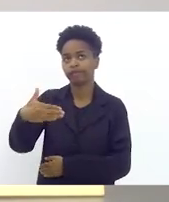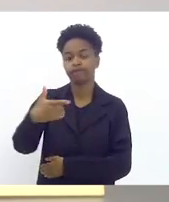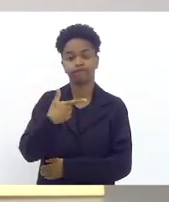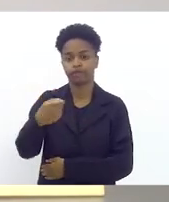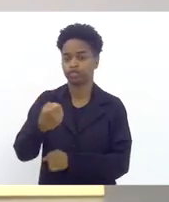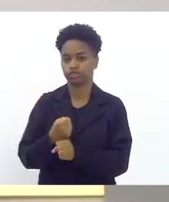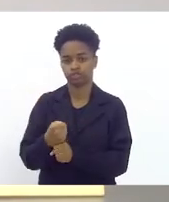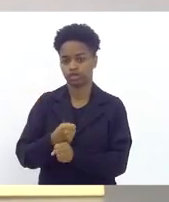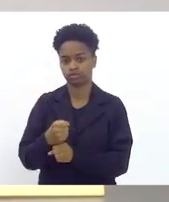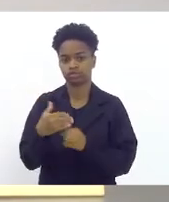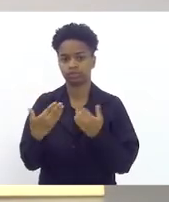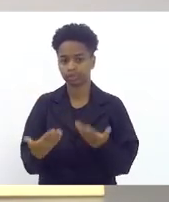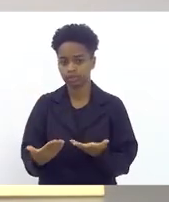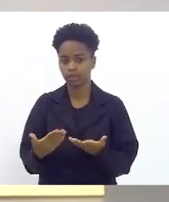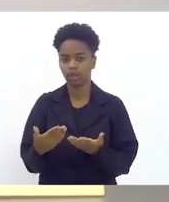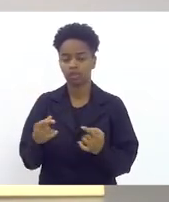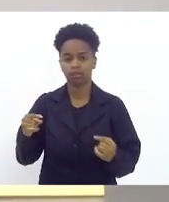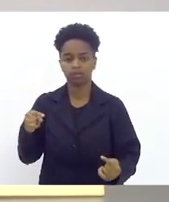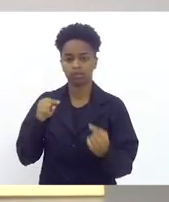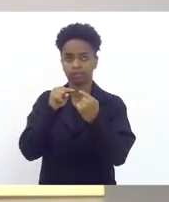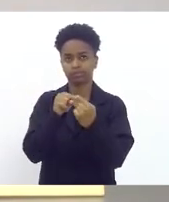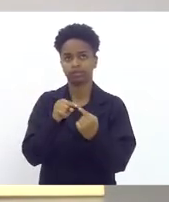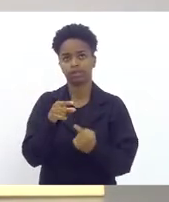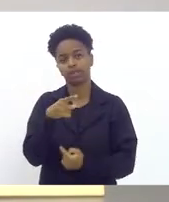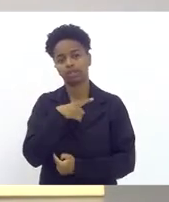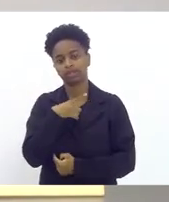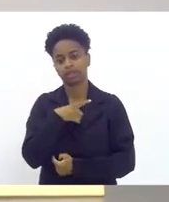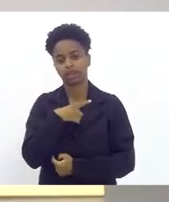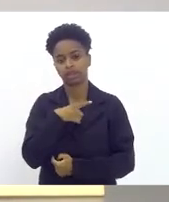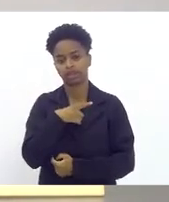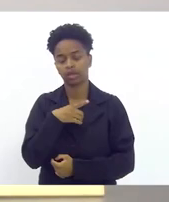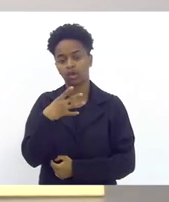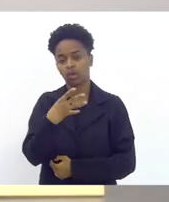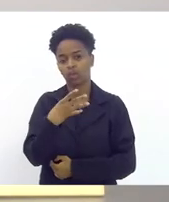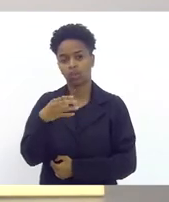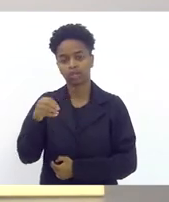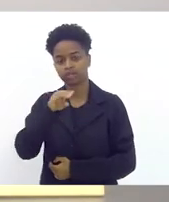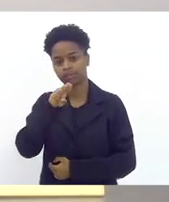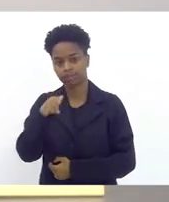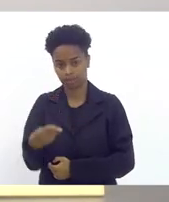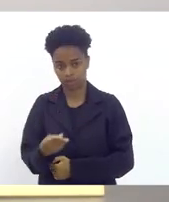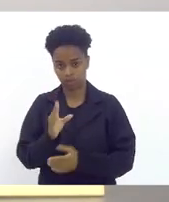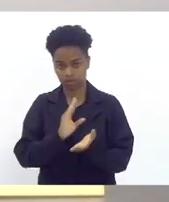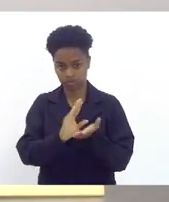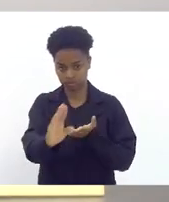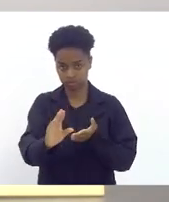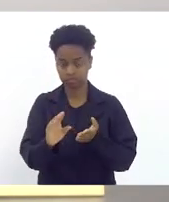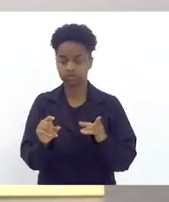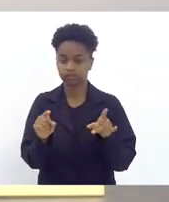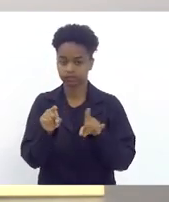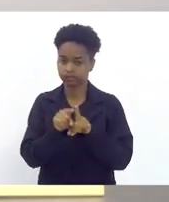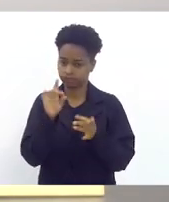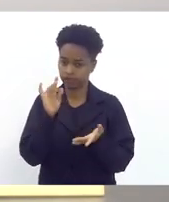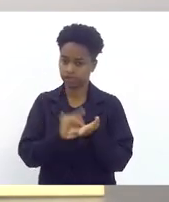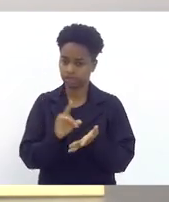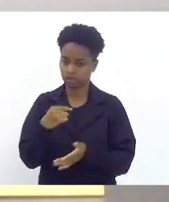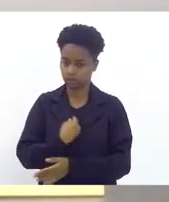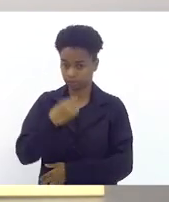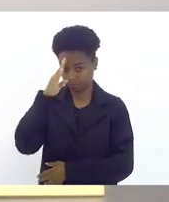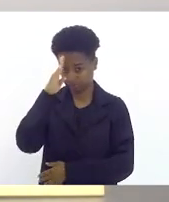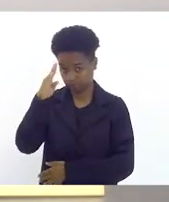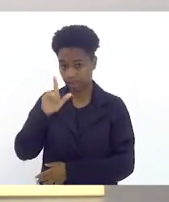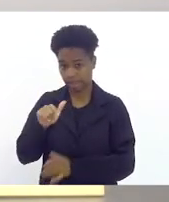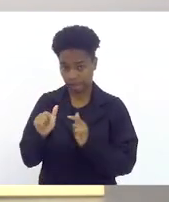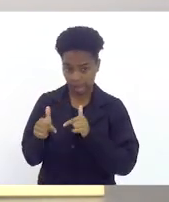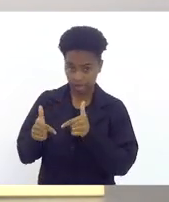então falando nesse sentido Além Do recurso de 400 milhões que de fato a nossa prioridade é execução